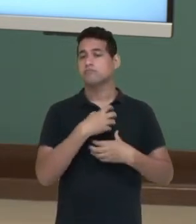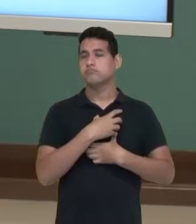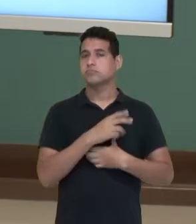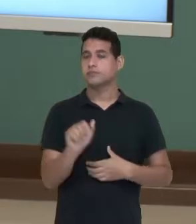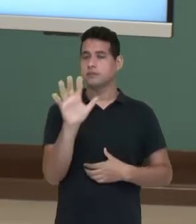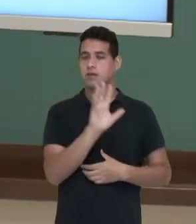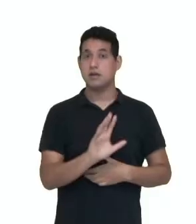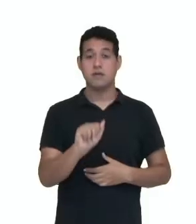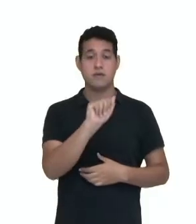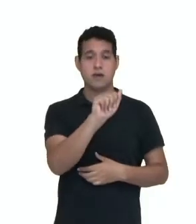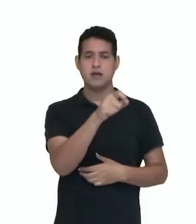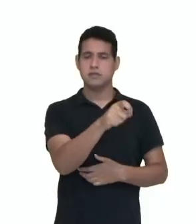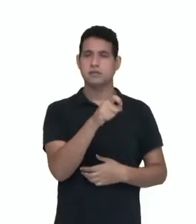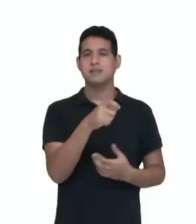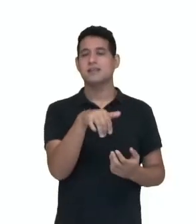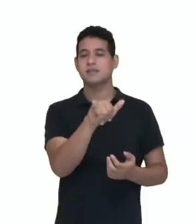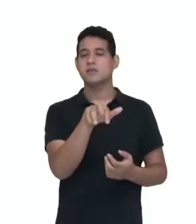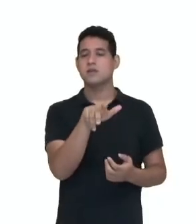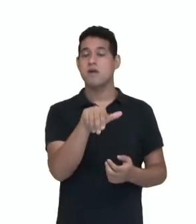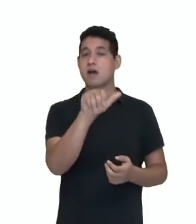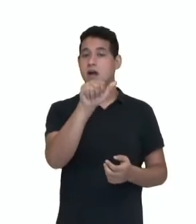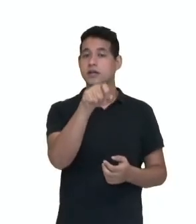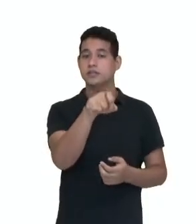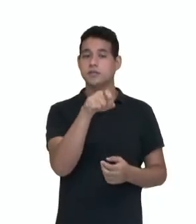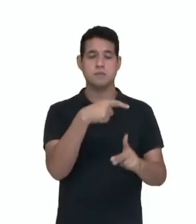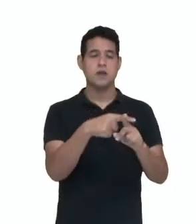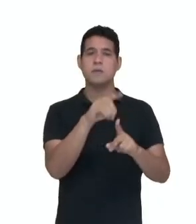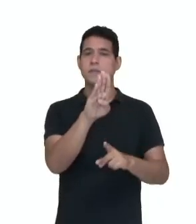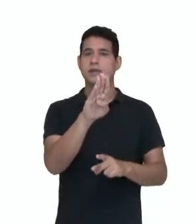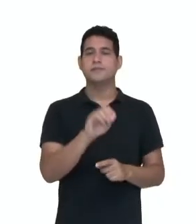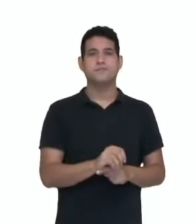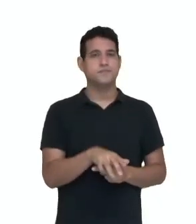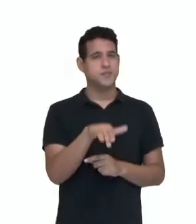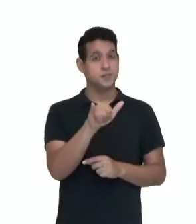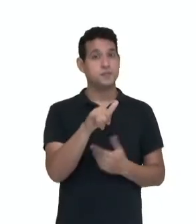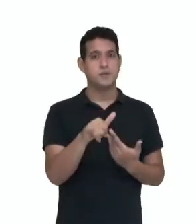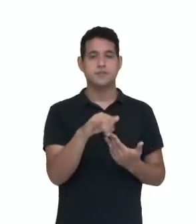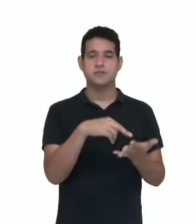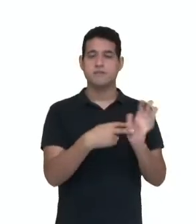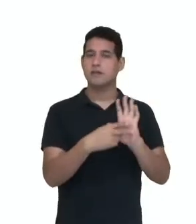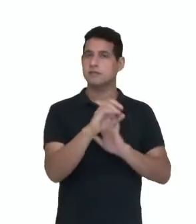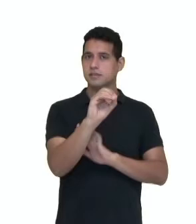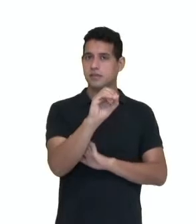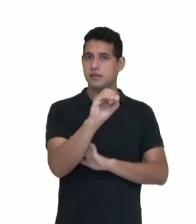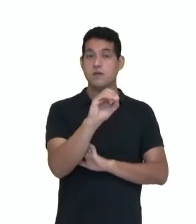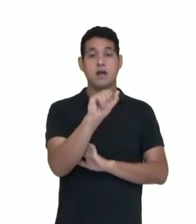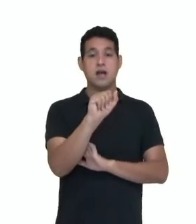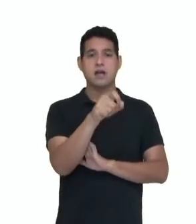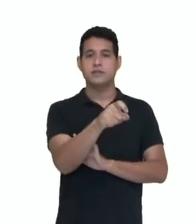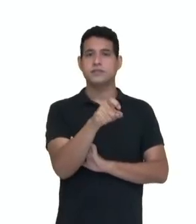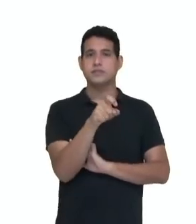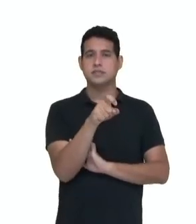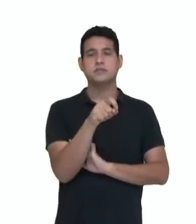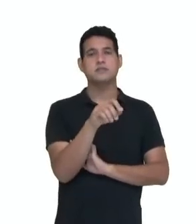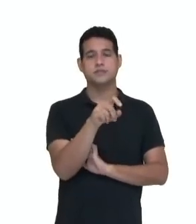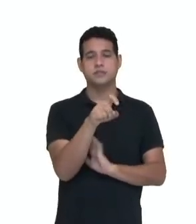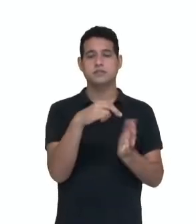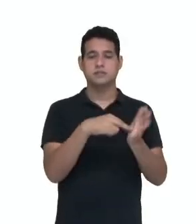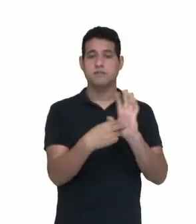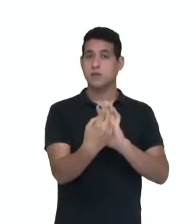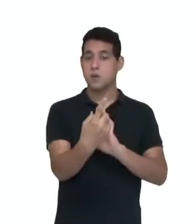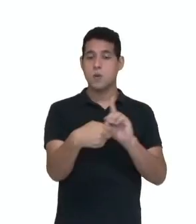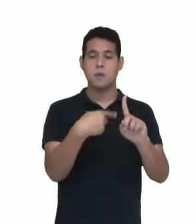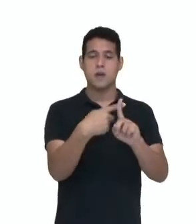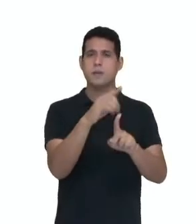ó, y igual a ax mais b. Y é 0, x é 1